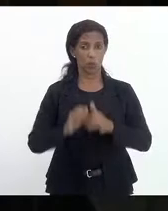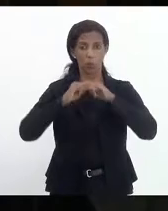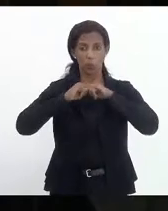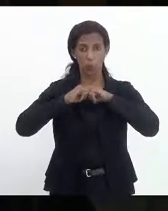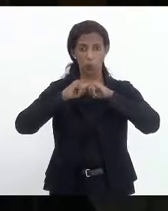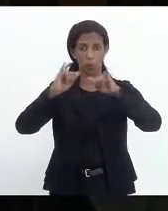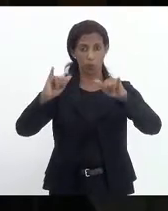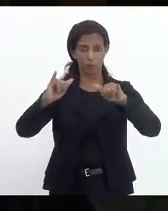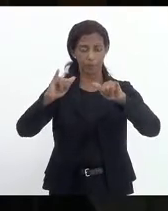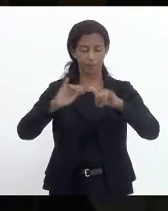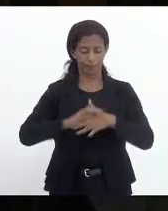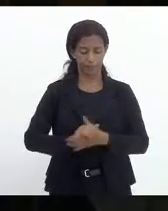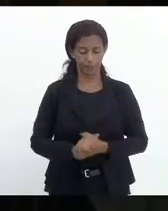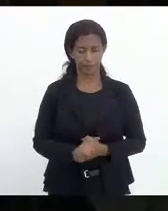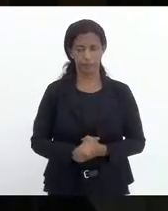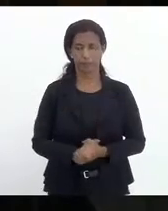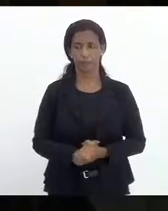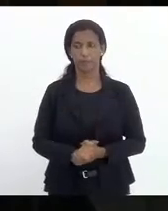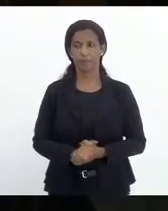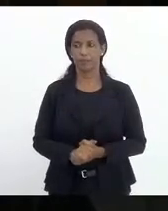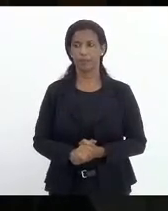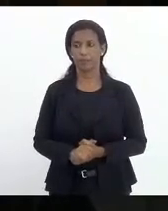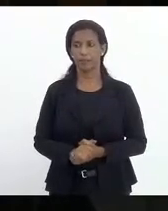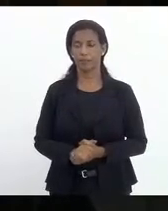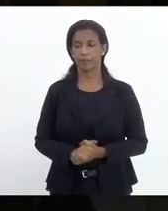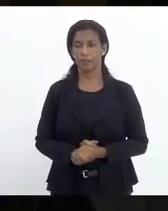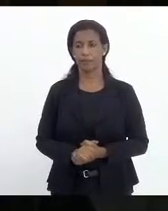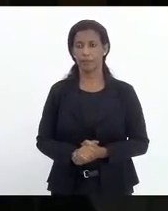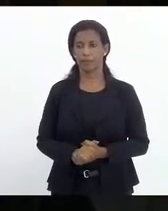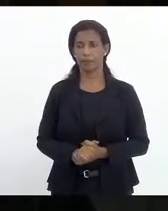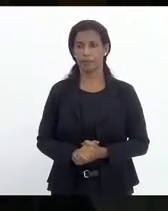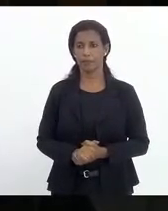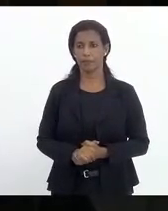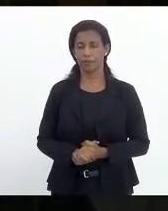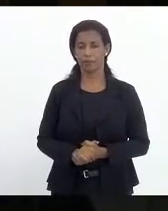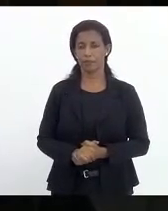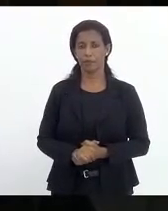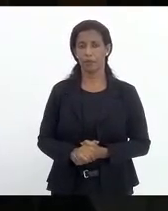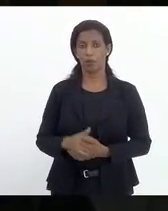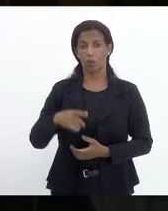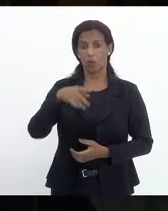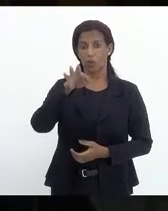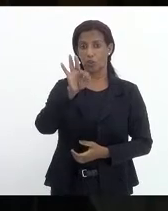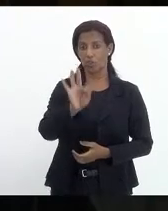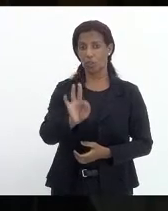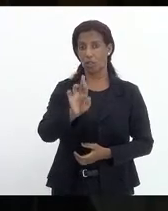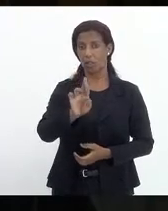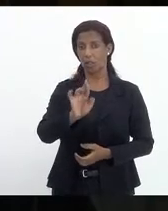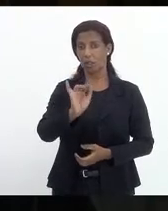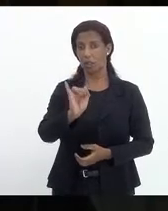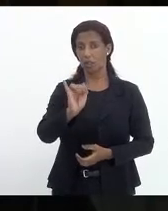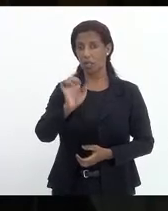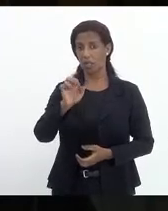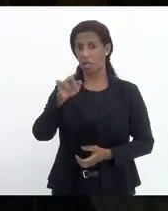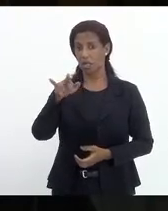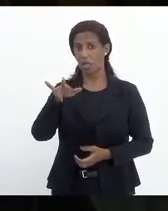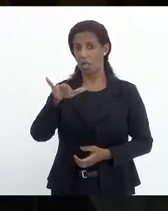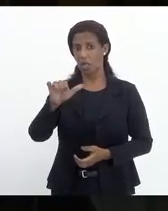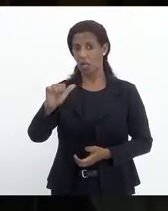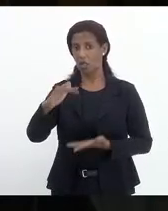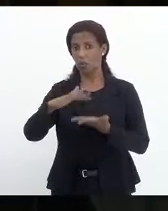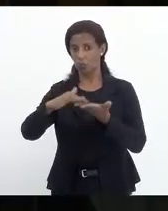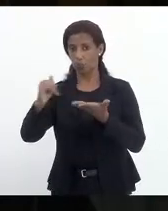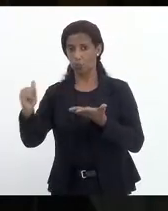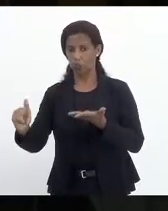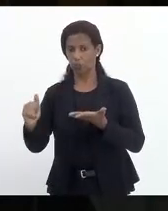mensagem extinguindo os treinos o Golden